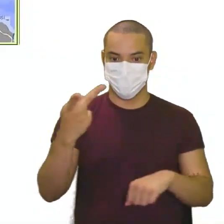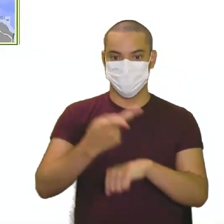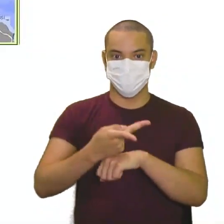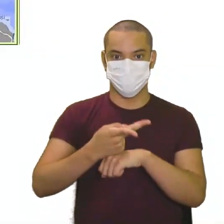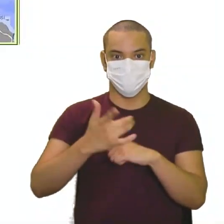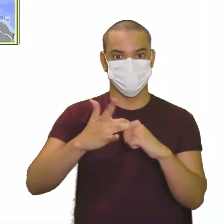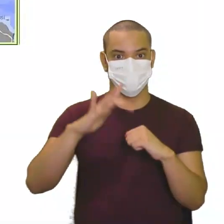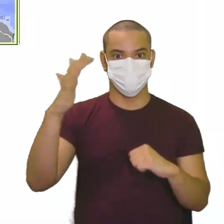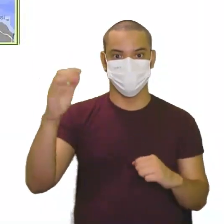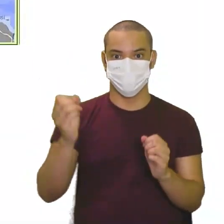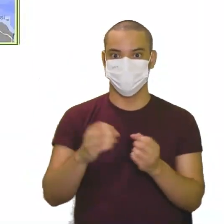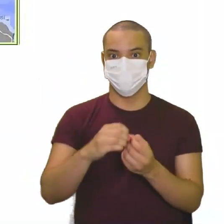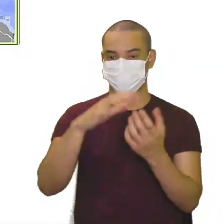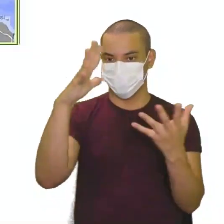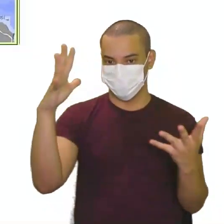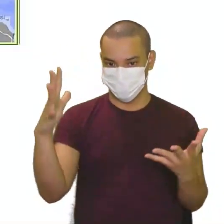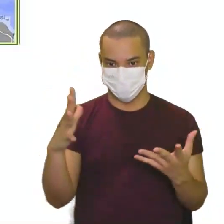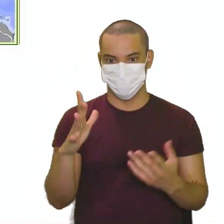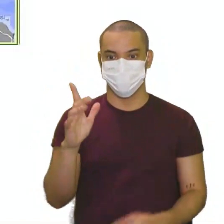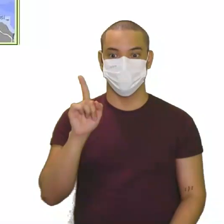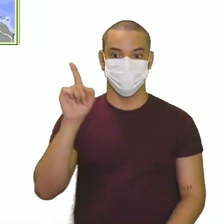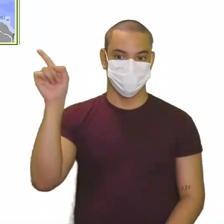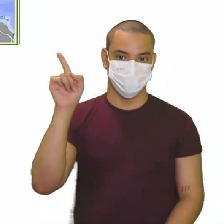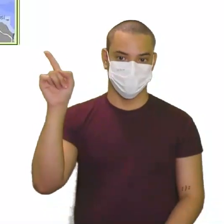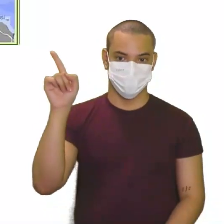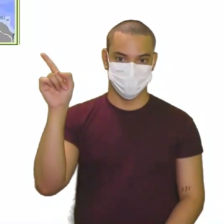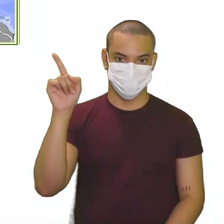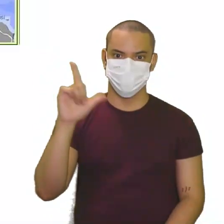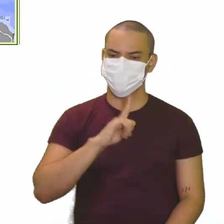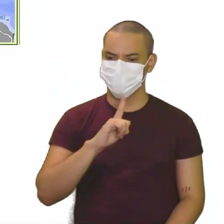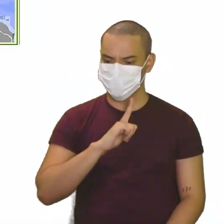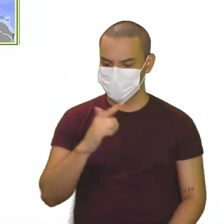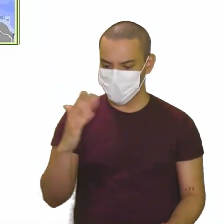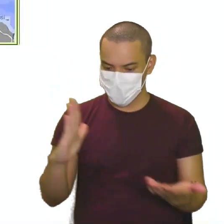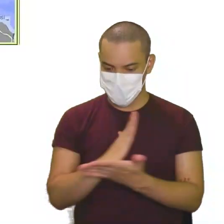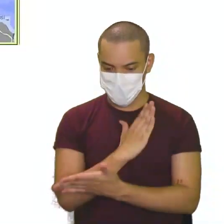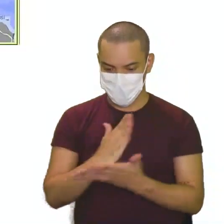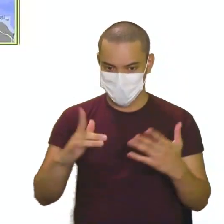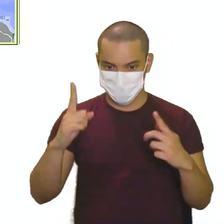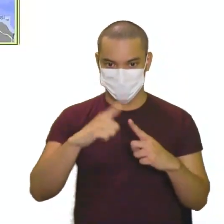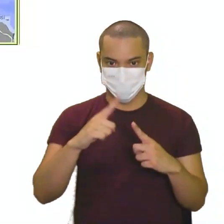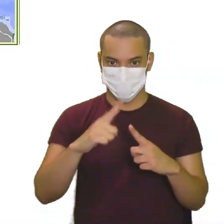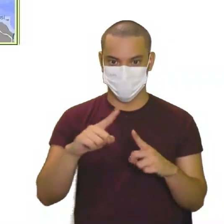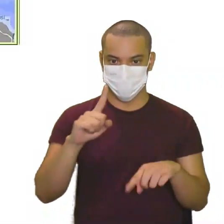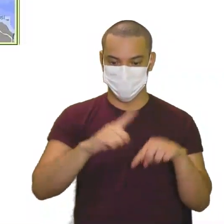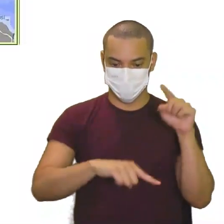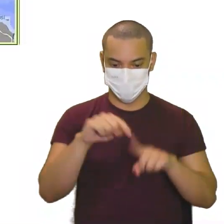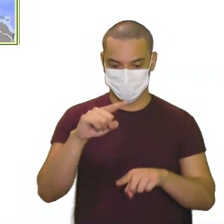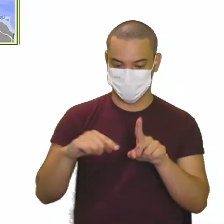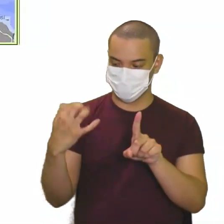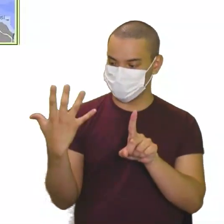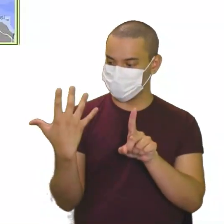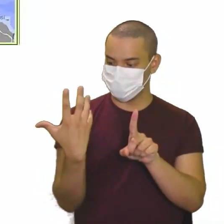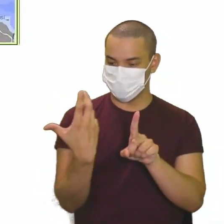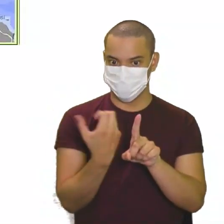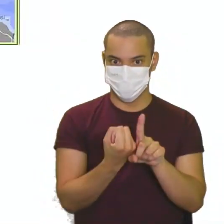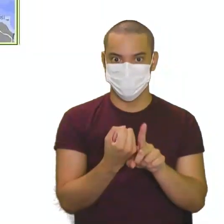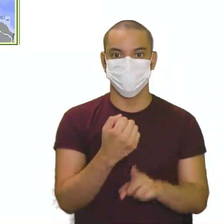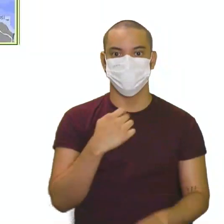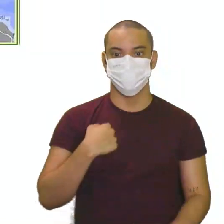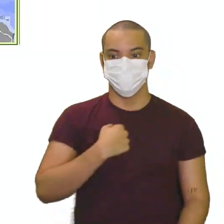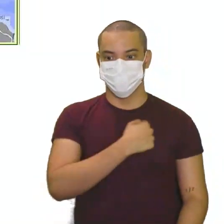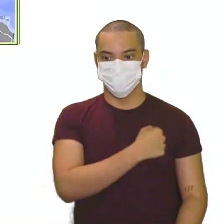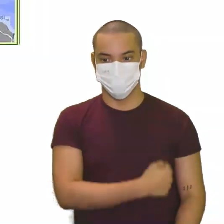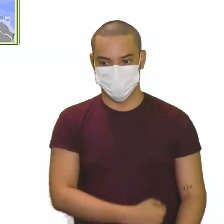gente tem pedras mágica essas pedras elas conseguem atrair certos tipos de materiais então por exemplo a os